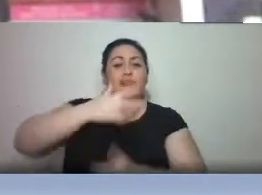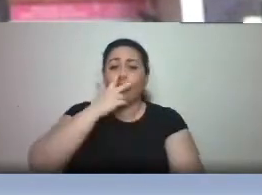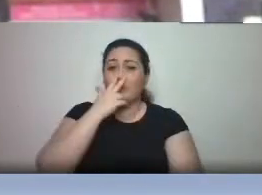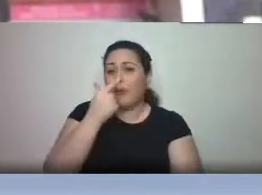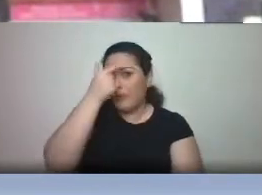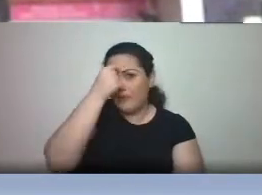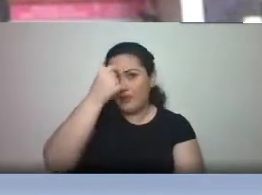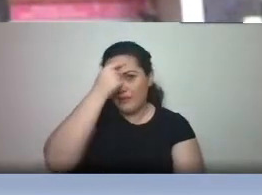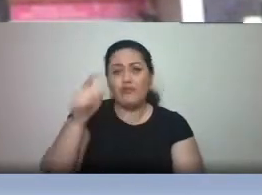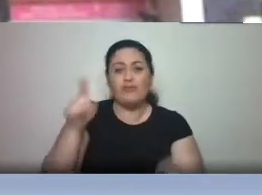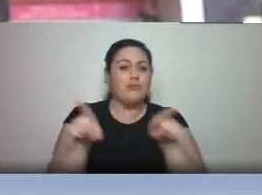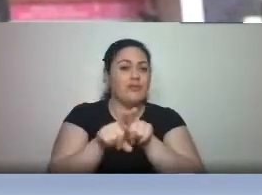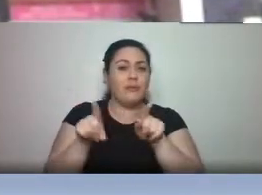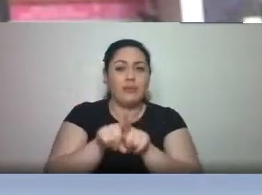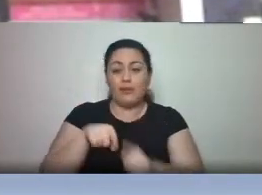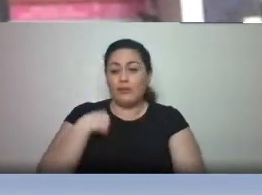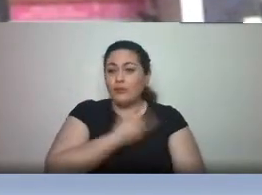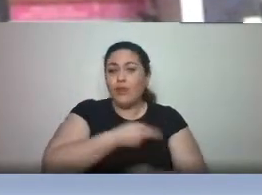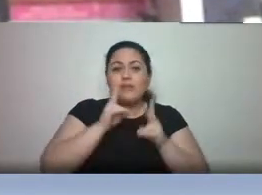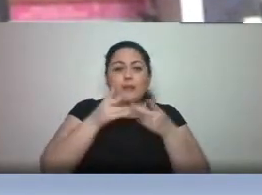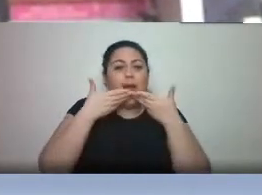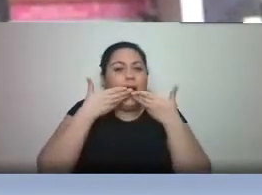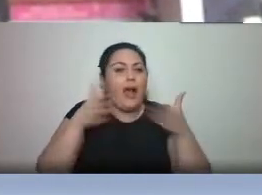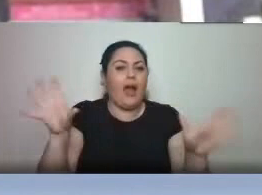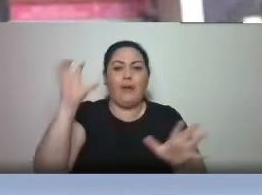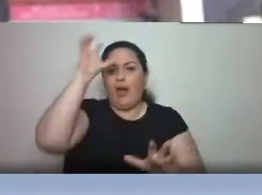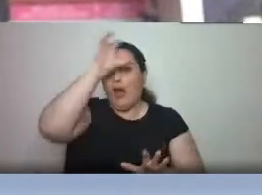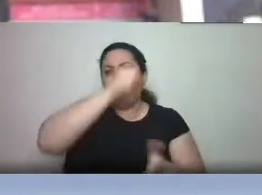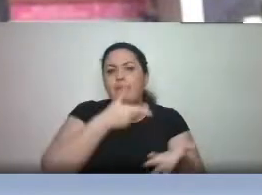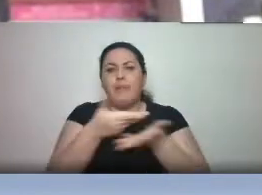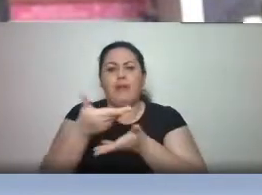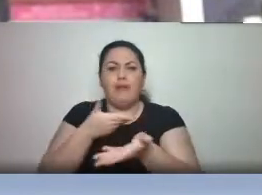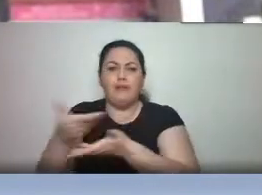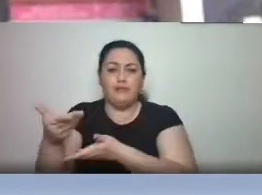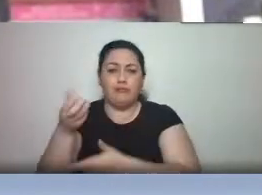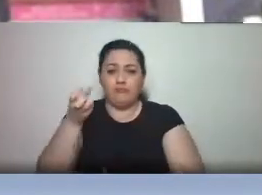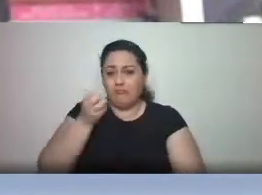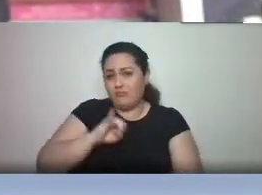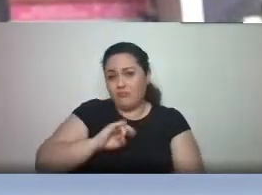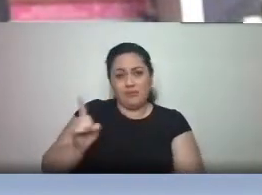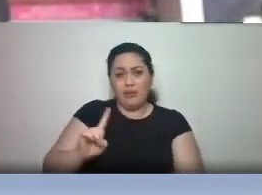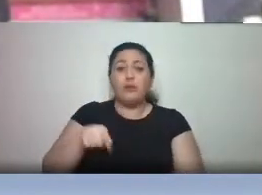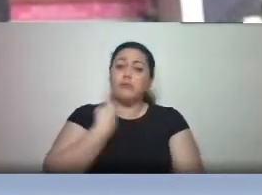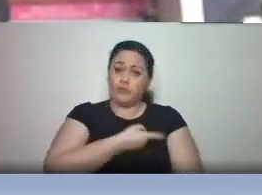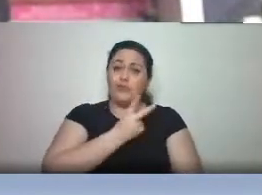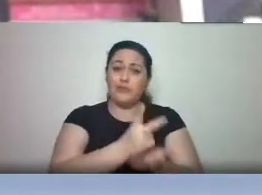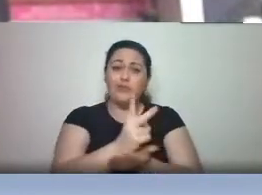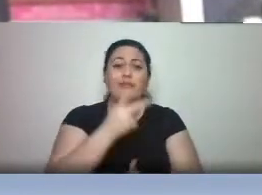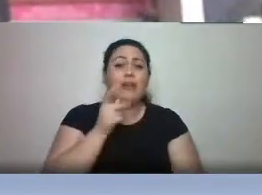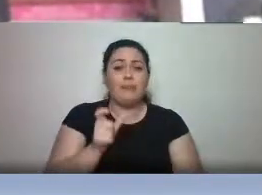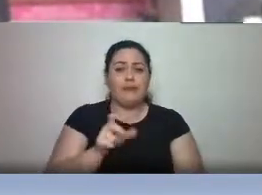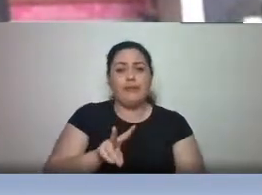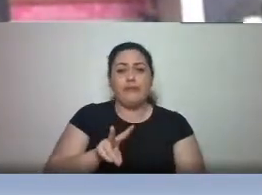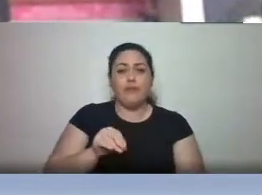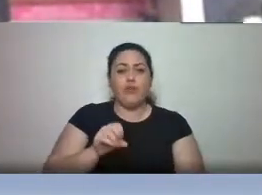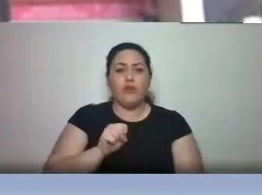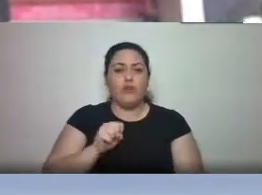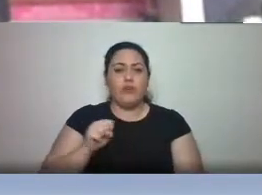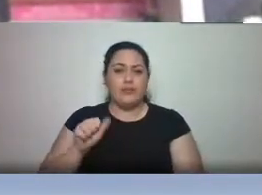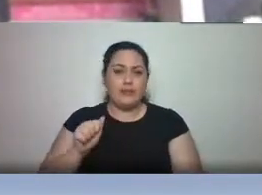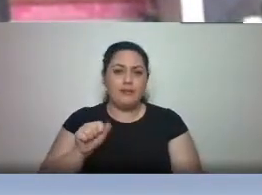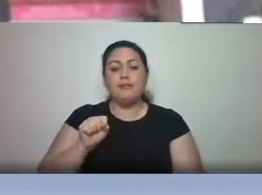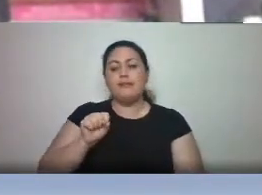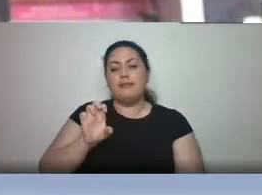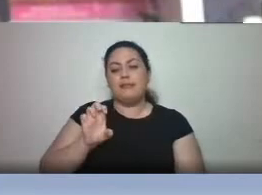sempre aberta para aprender. Se não fosse assim, a gente estaria nos chamando ainda de vossas senhorias. E como a